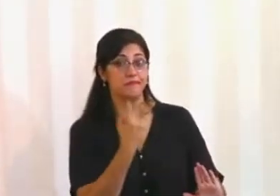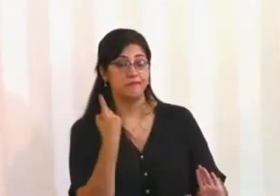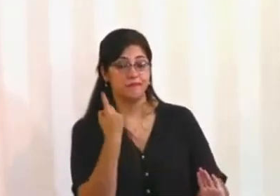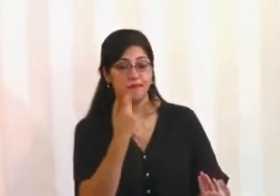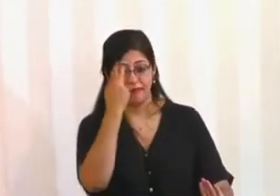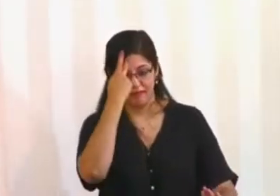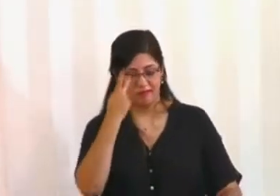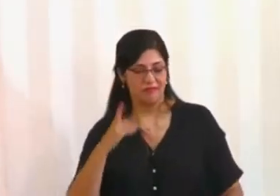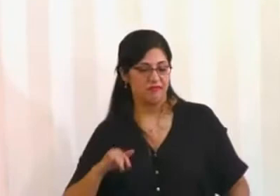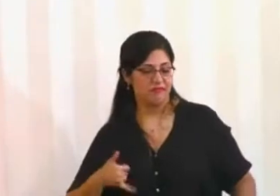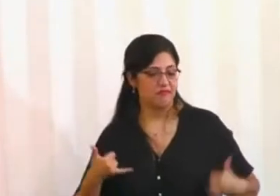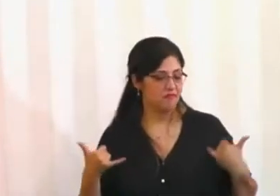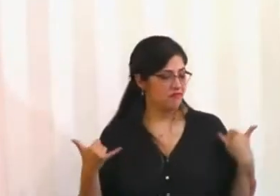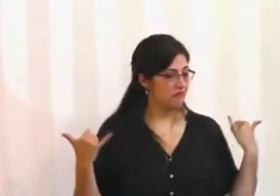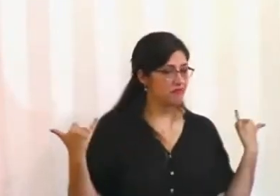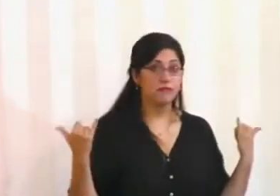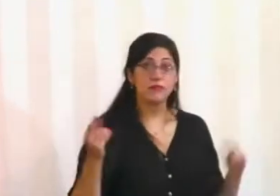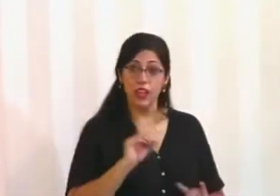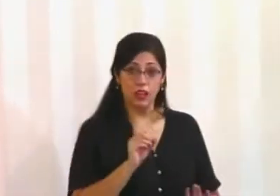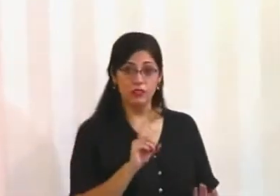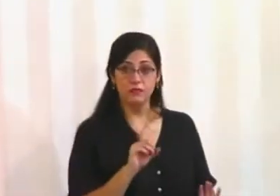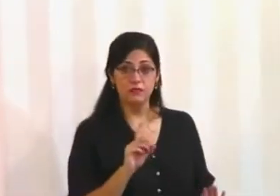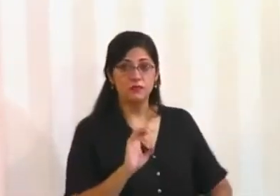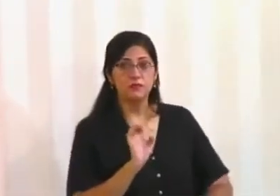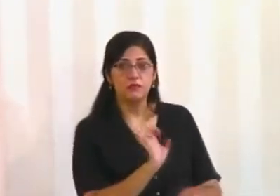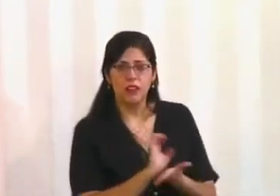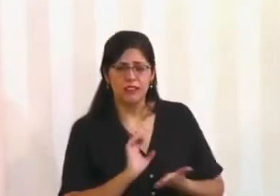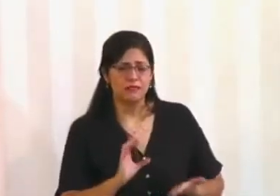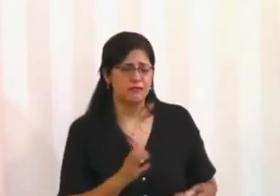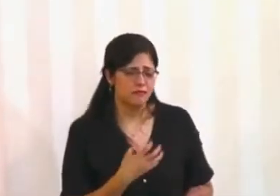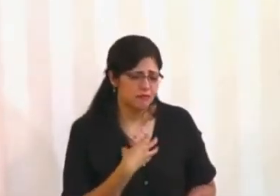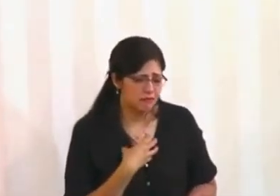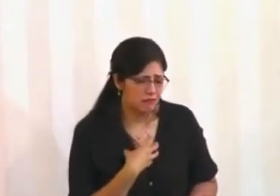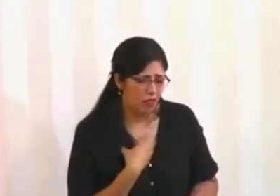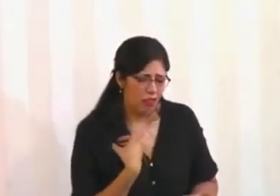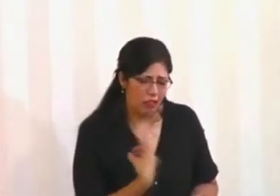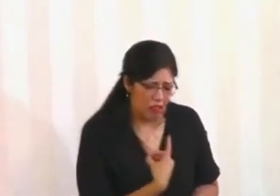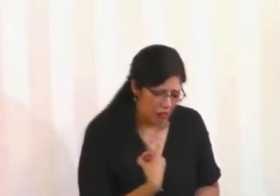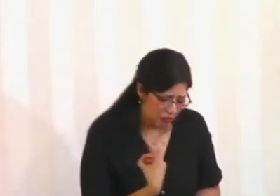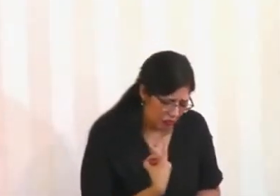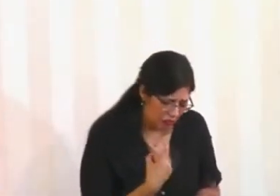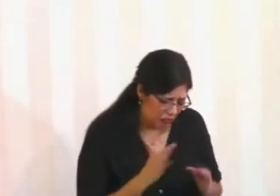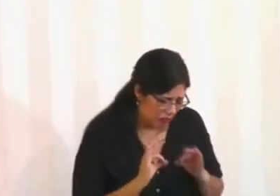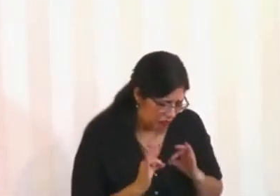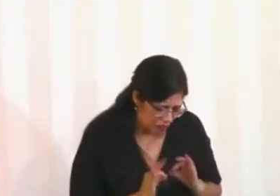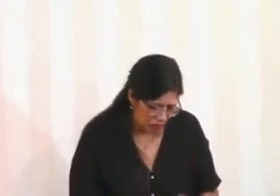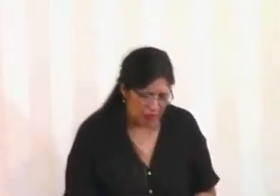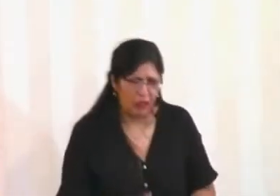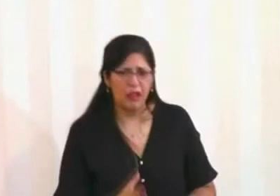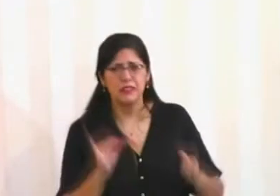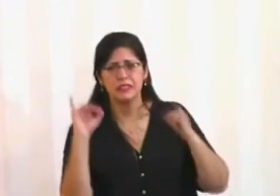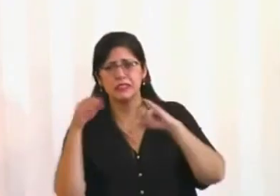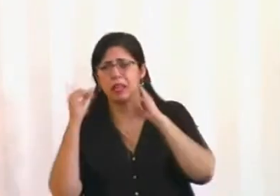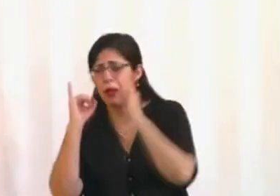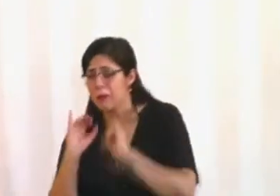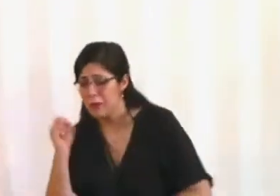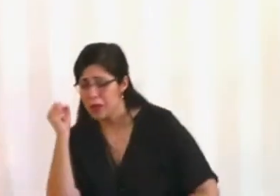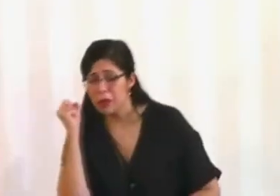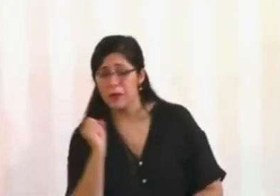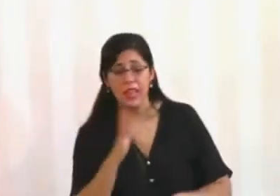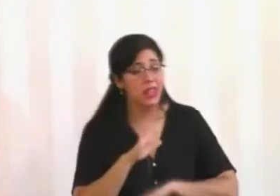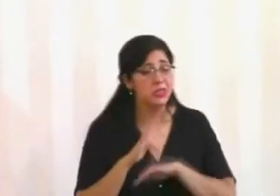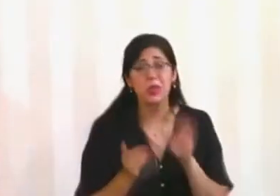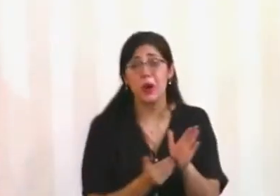achando, mas ele não está no momento de se achar não, ele está mal. Ele está dizendo, não tem ninguém mais, todos morreram. Jezabel mandou matar todos os profetas, mas